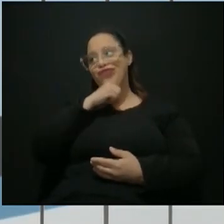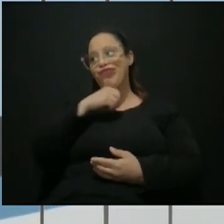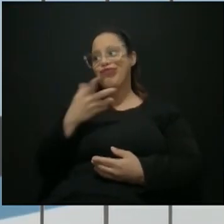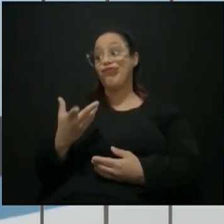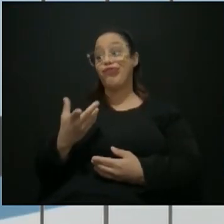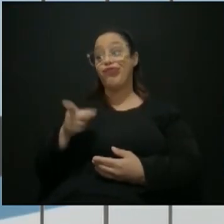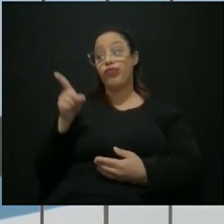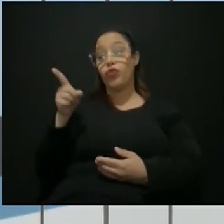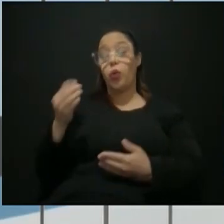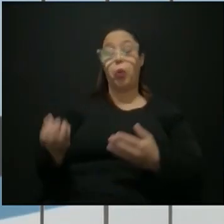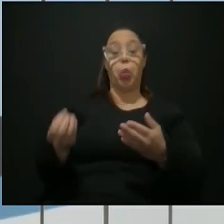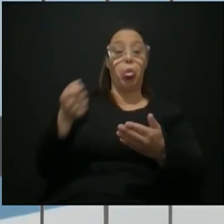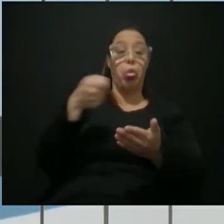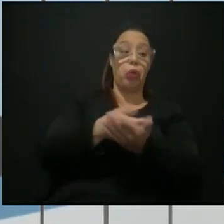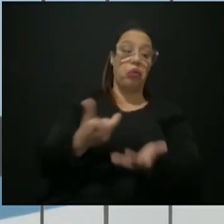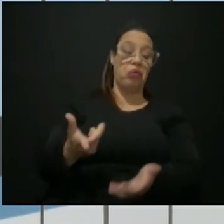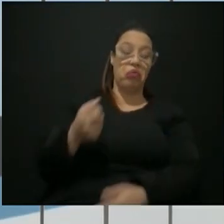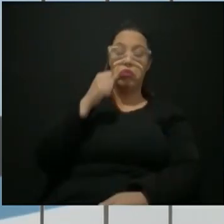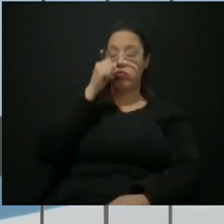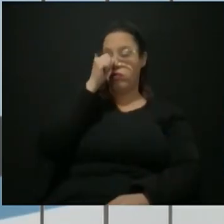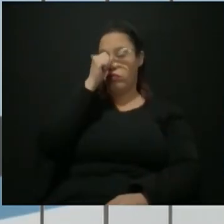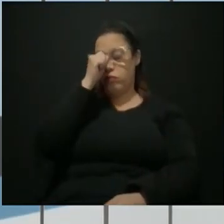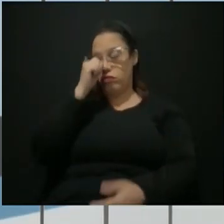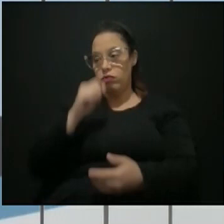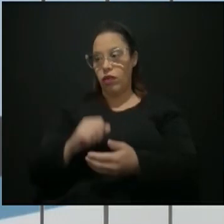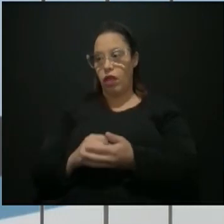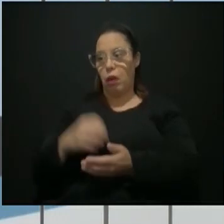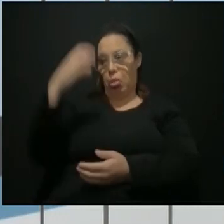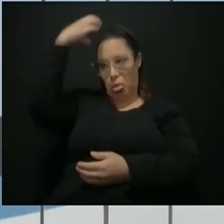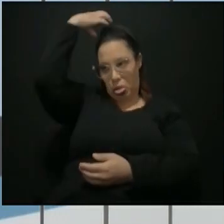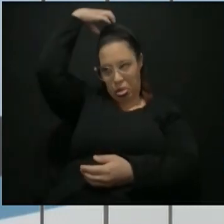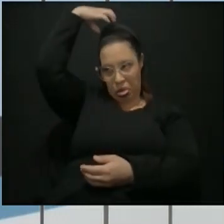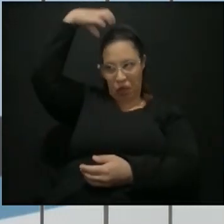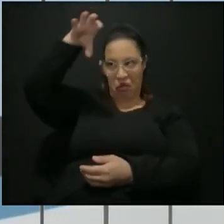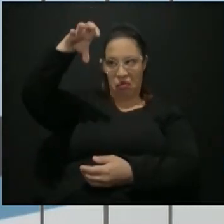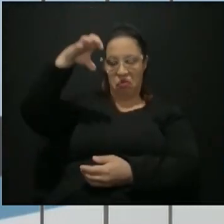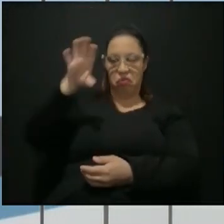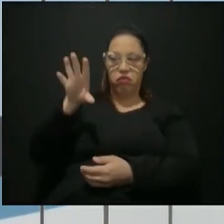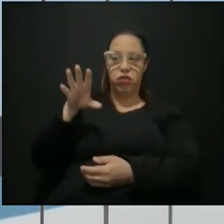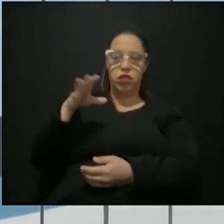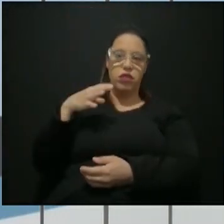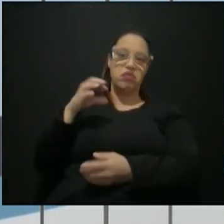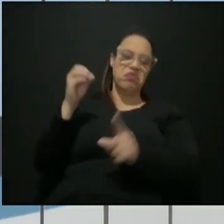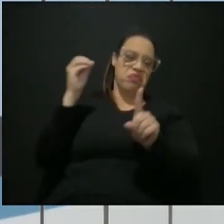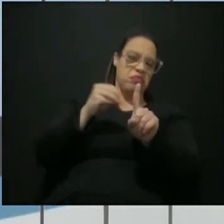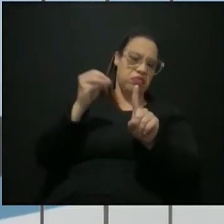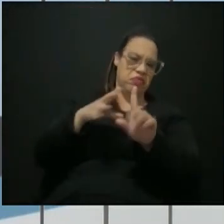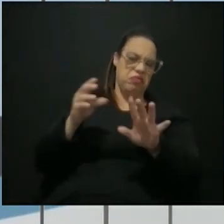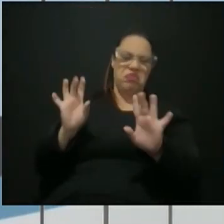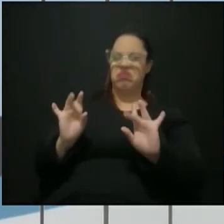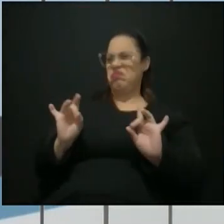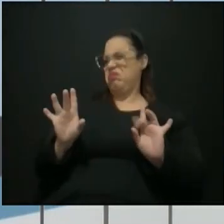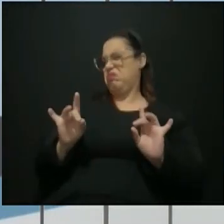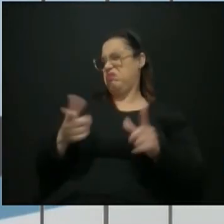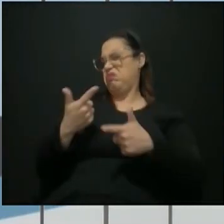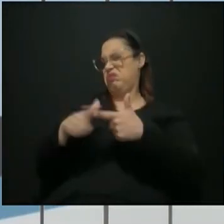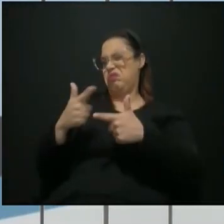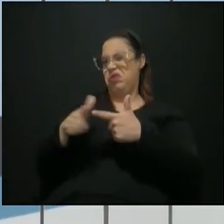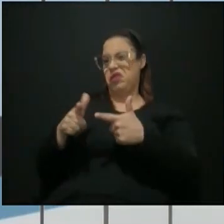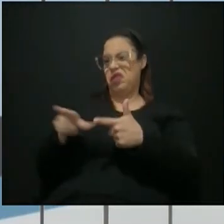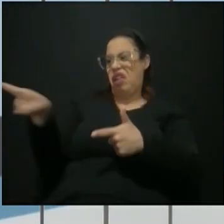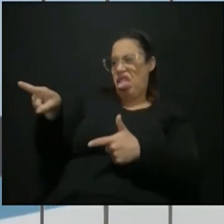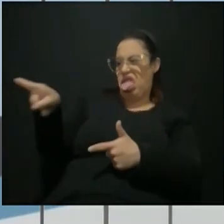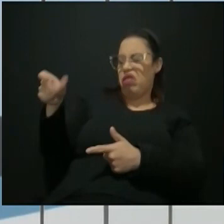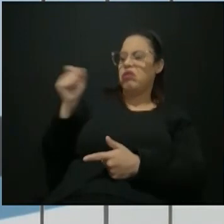joga a culpa de qualquer tipo de carência, qualquer tipo de problema para o indivíduo, né? Olha, se